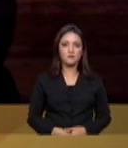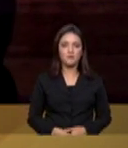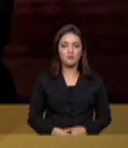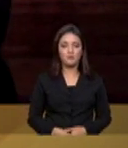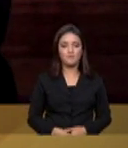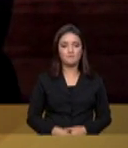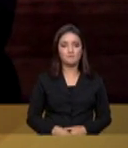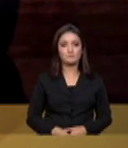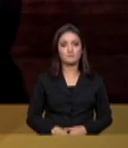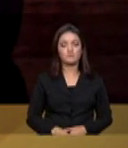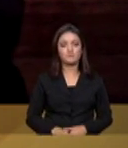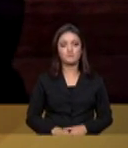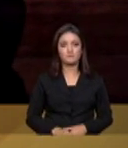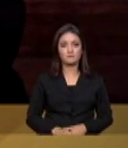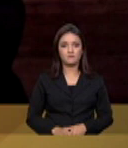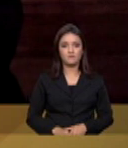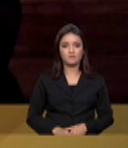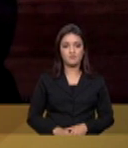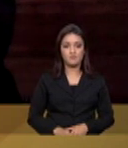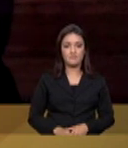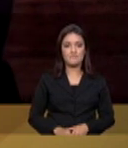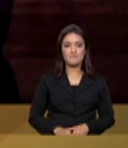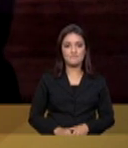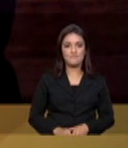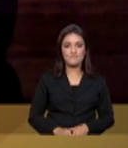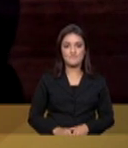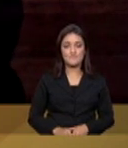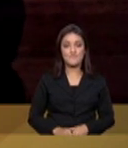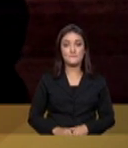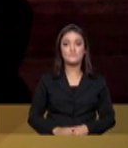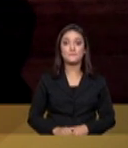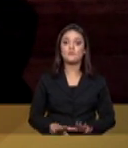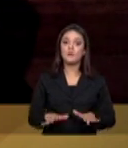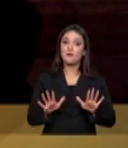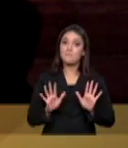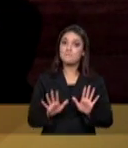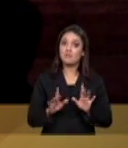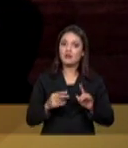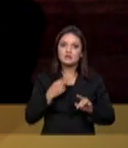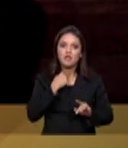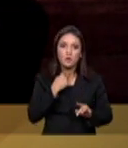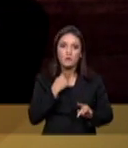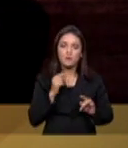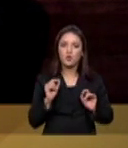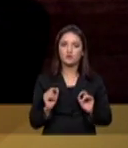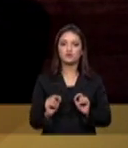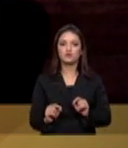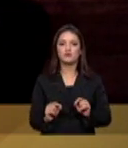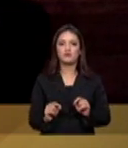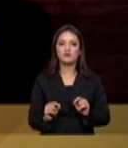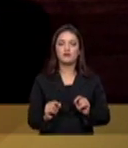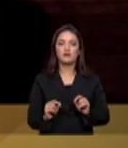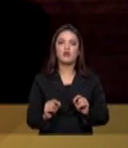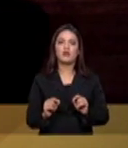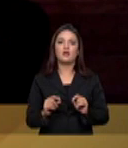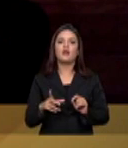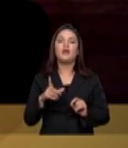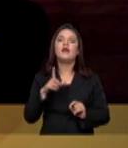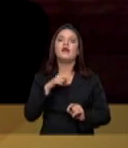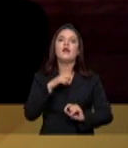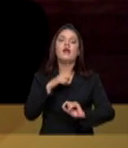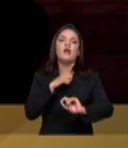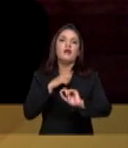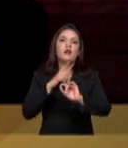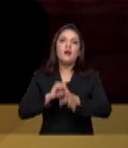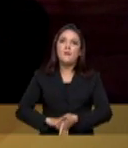não é a outra recurso extraordinário 10 17365 Funai contraímos Santa Catarina quem